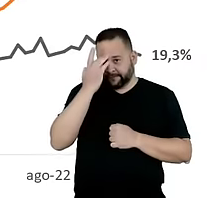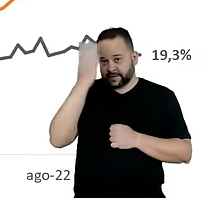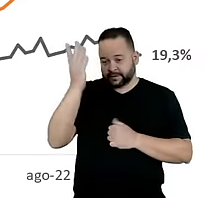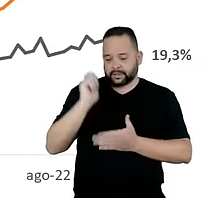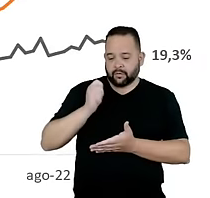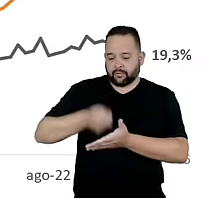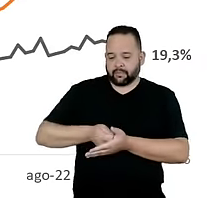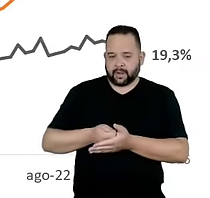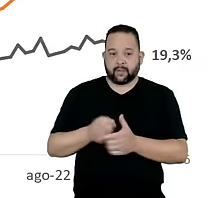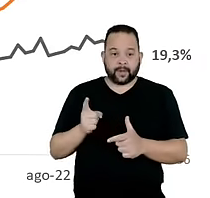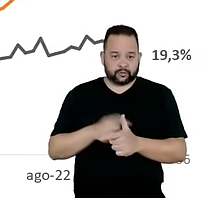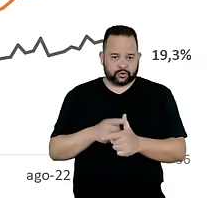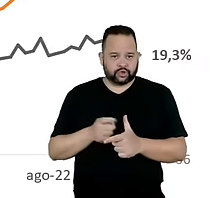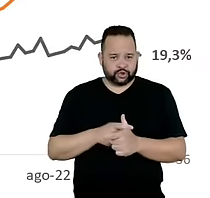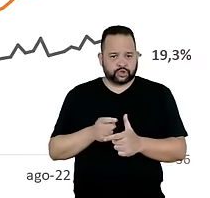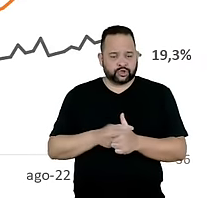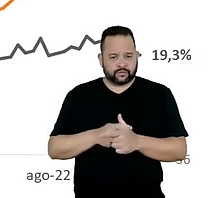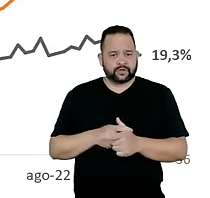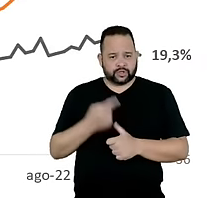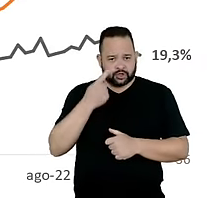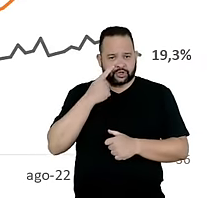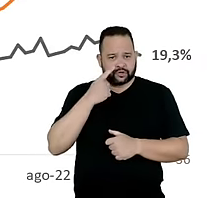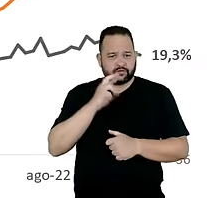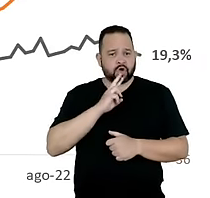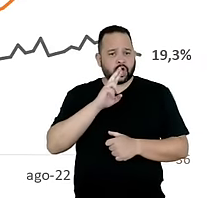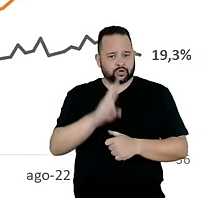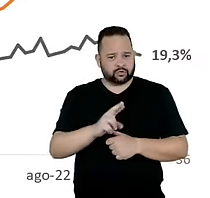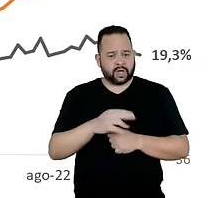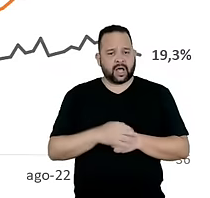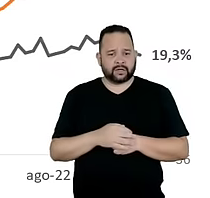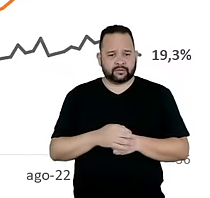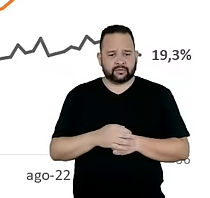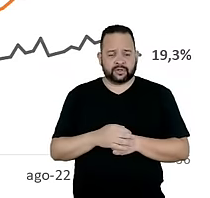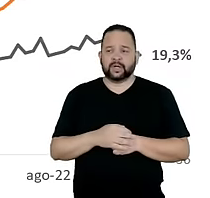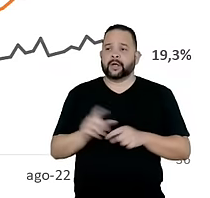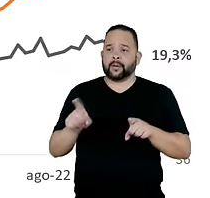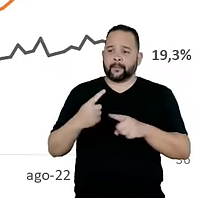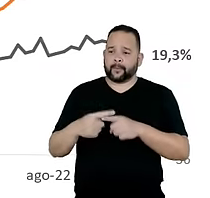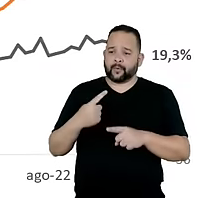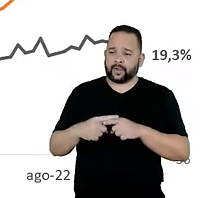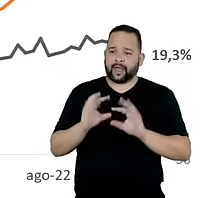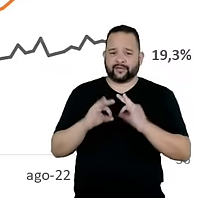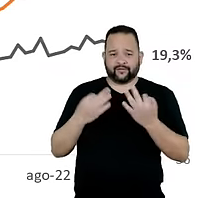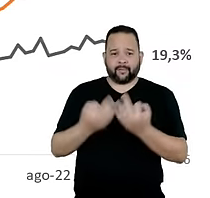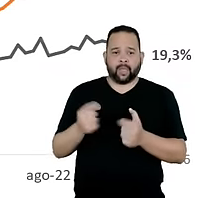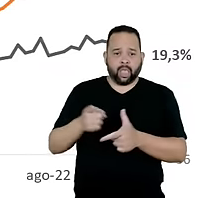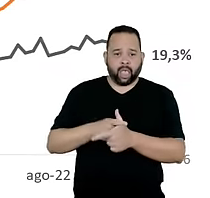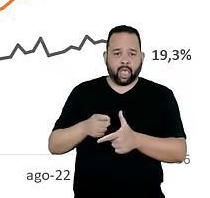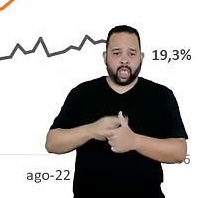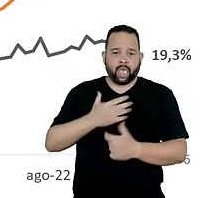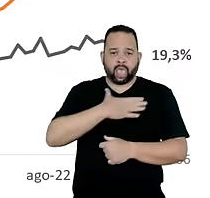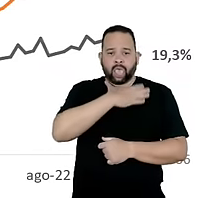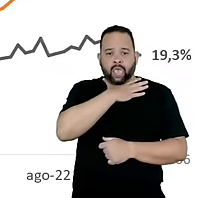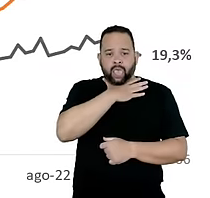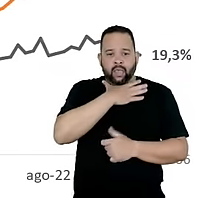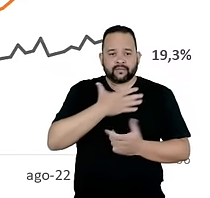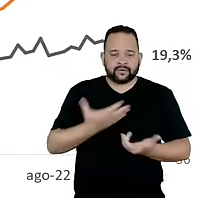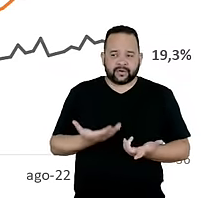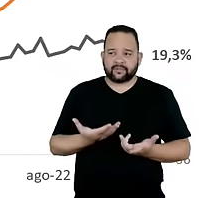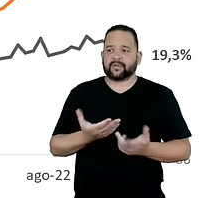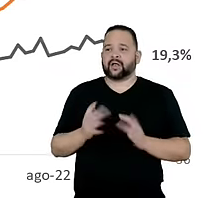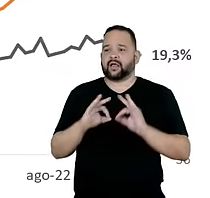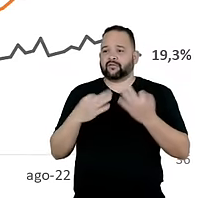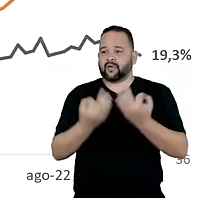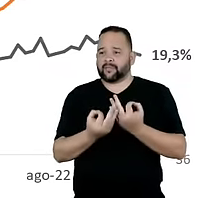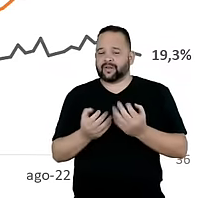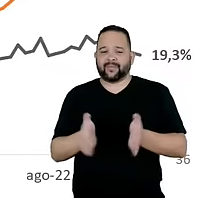tem resultados eh essa parte das famílias dos superendividados da família de baixa renda do